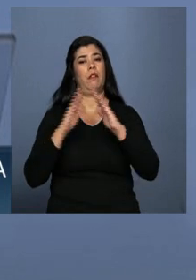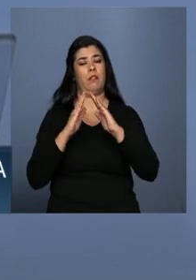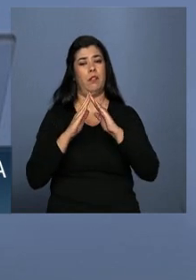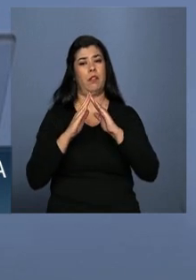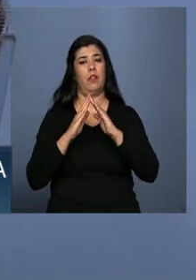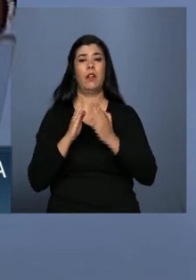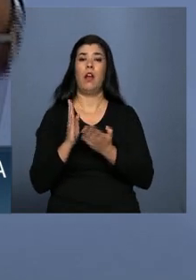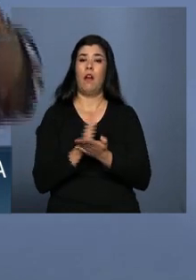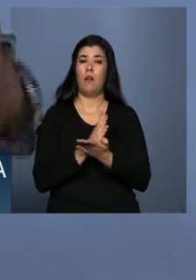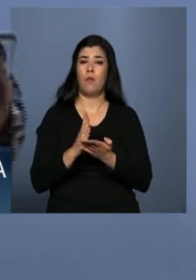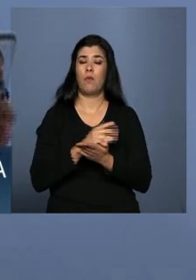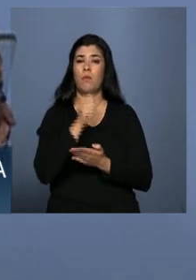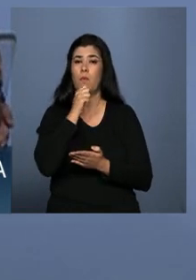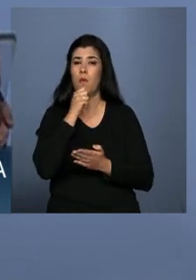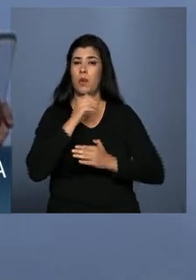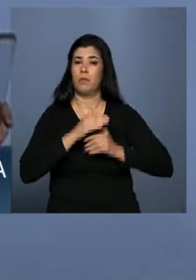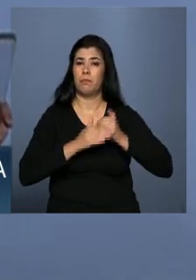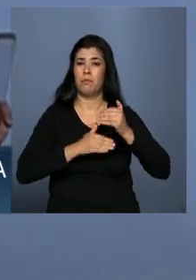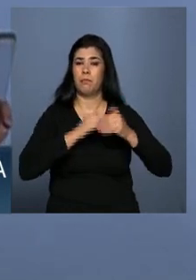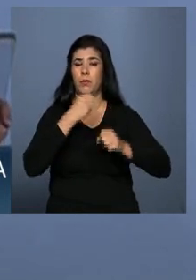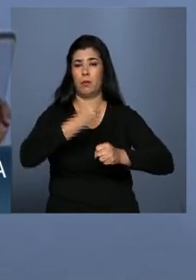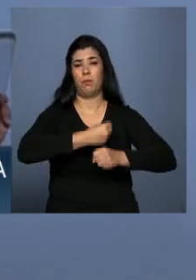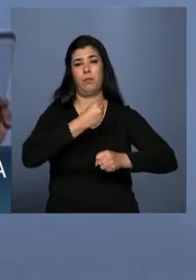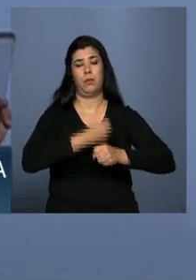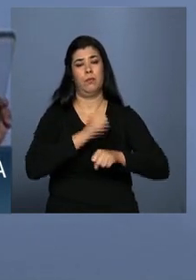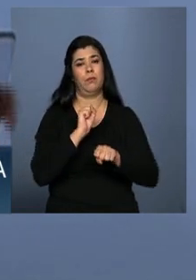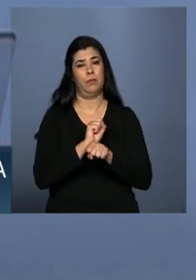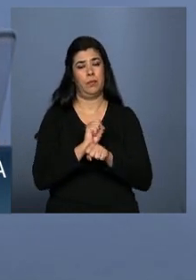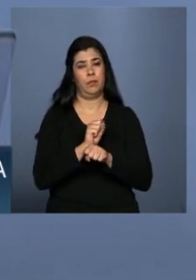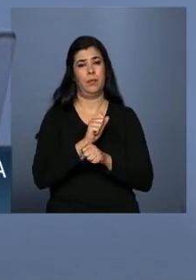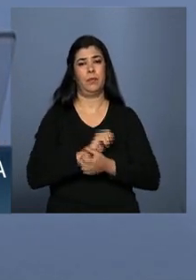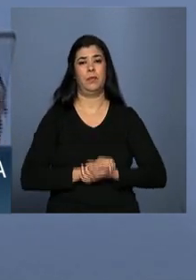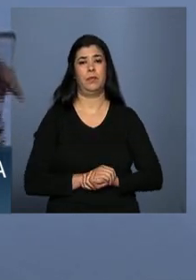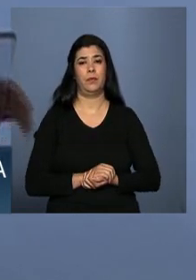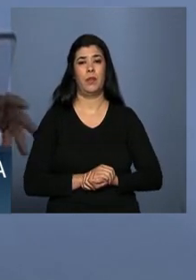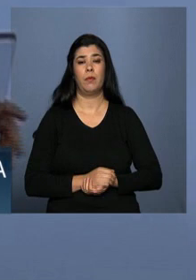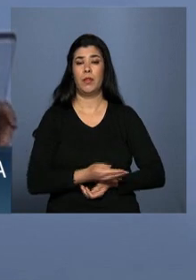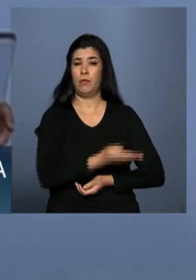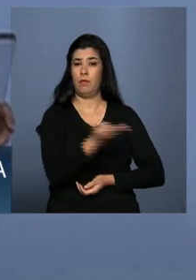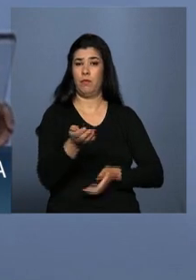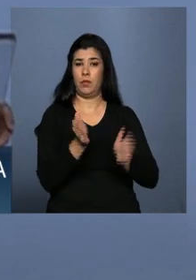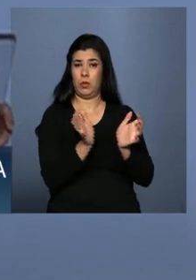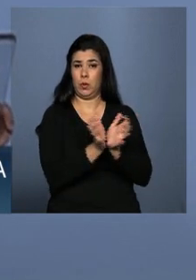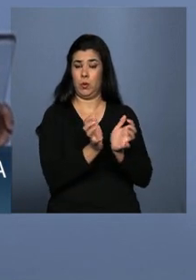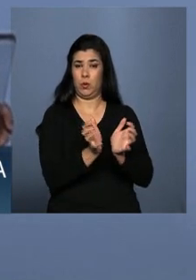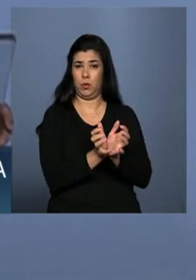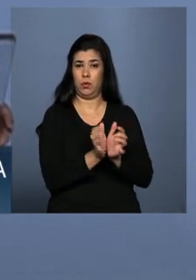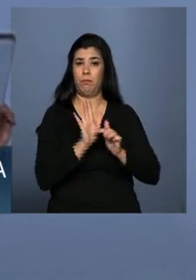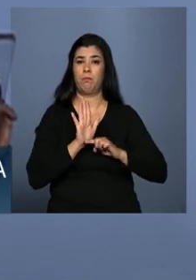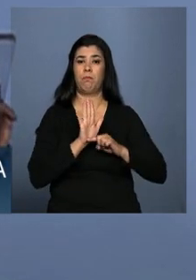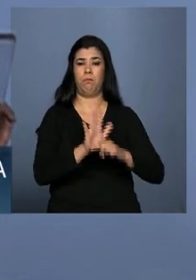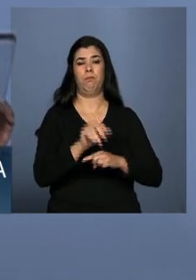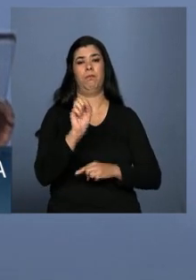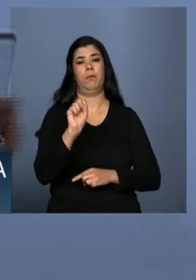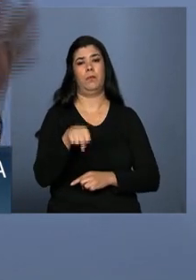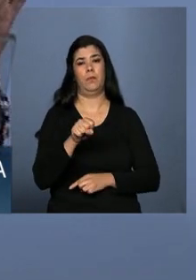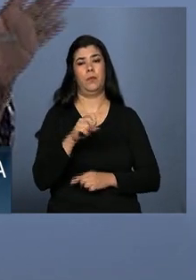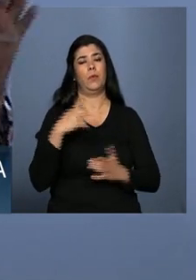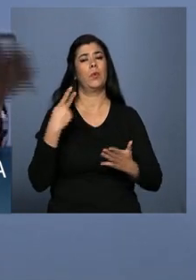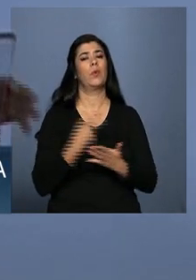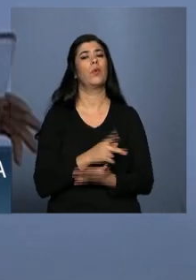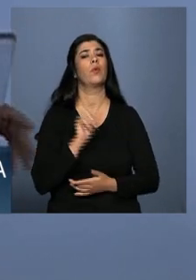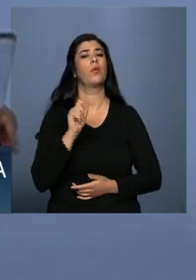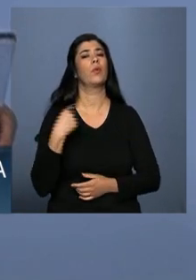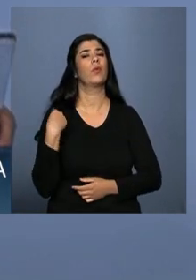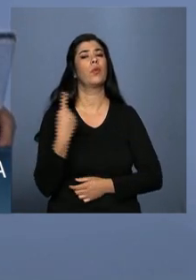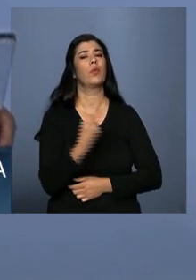outras estão sendo construídas ainda. Mas vocês deram uma grande contribuição. O fato é que nós